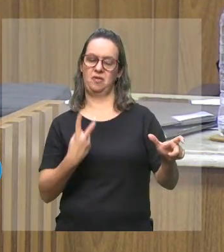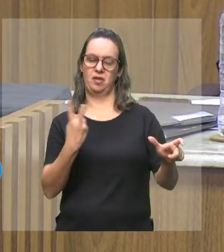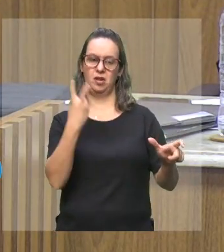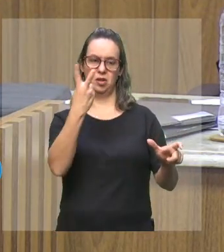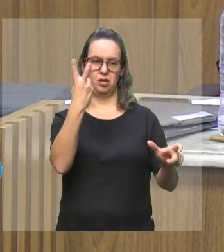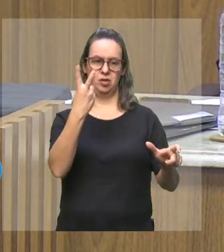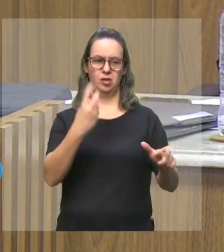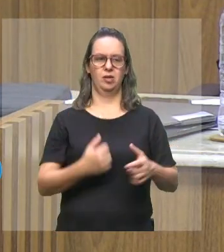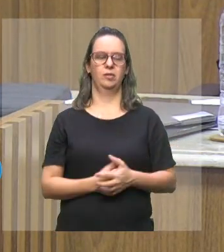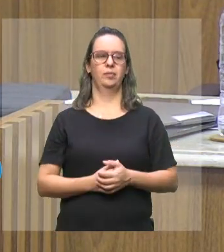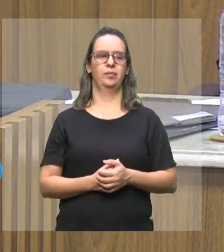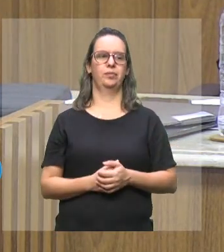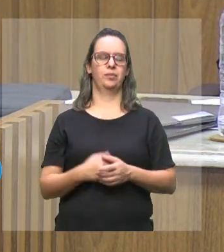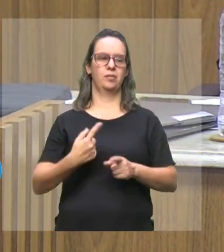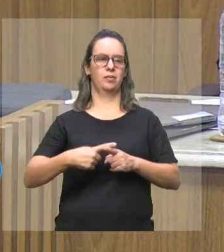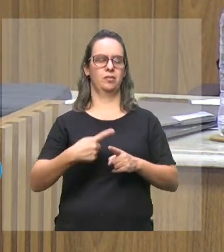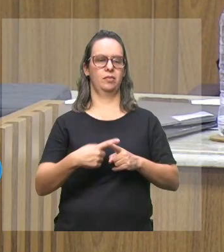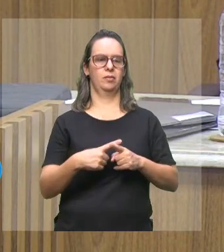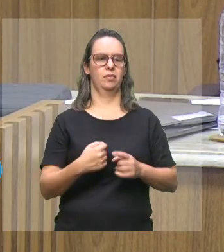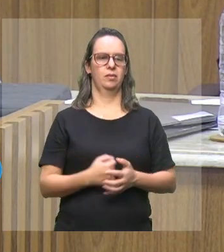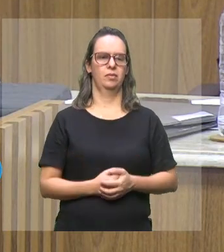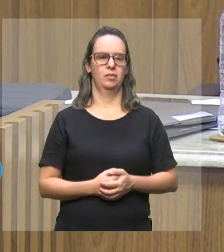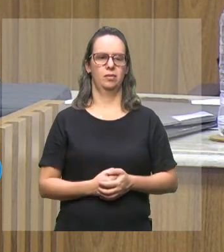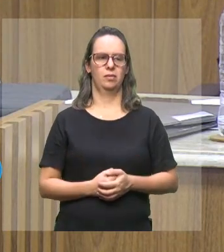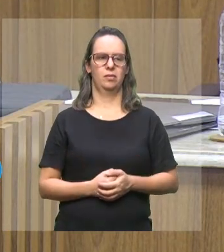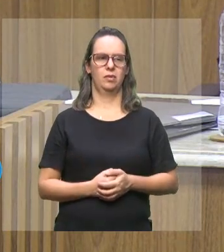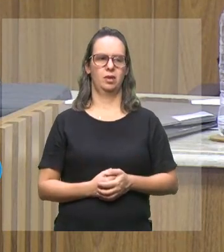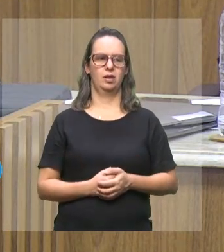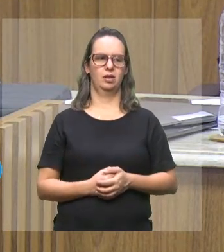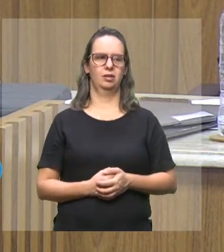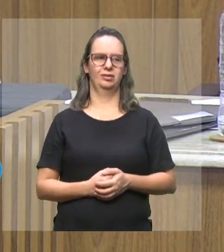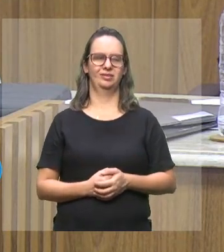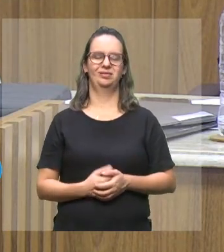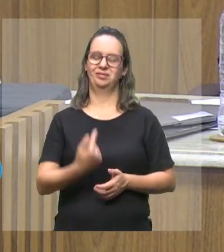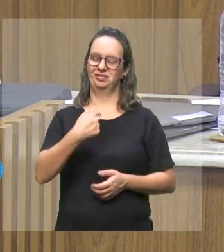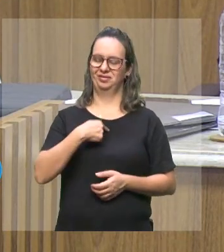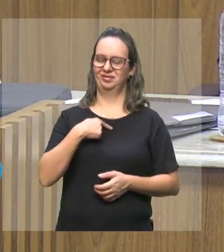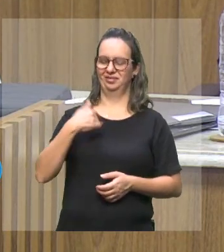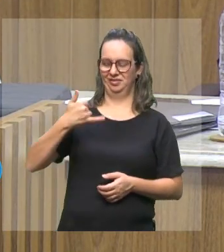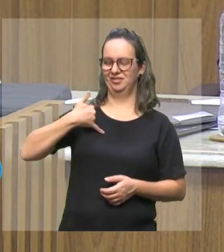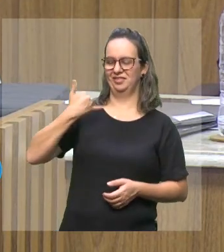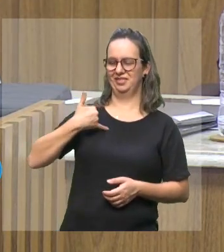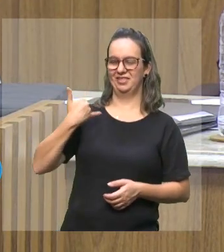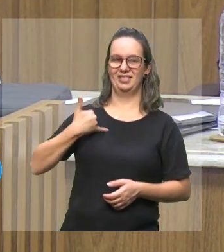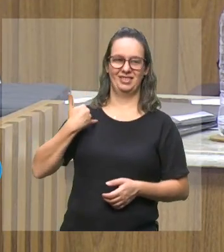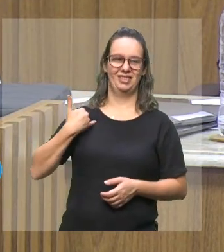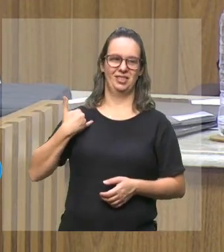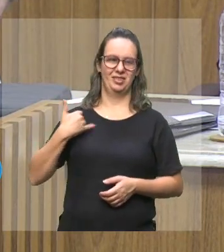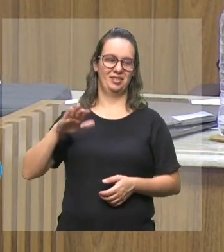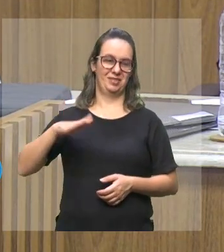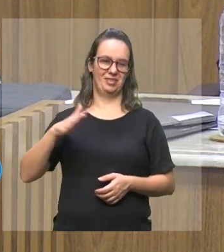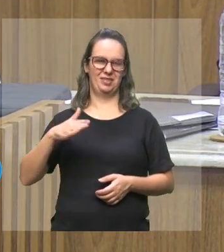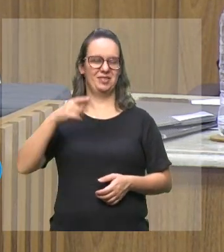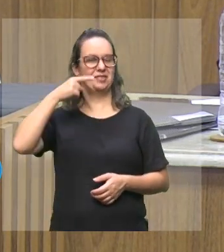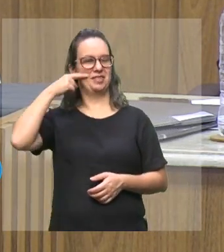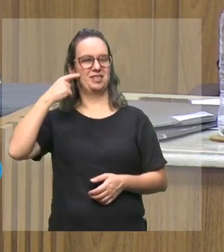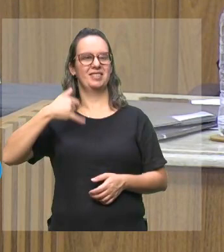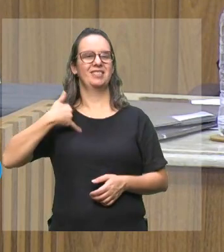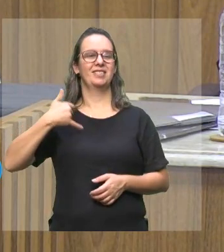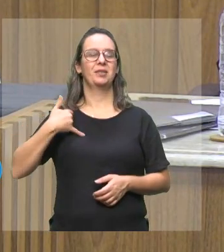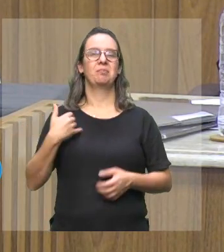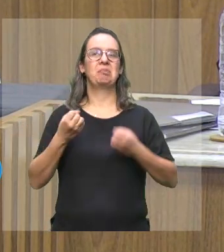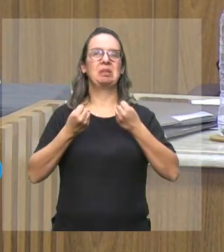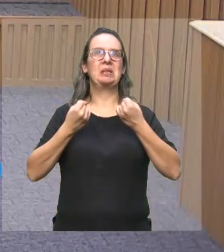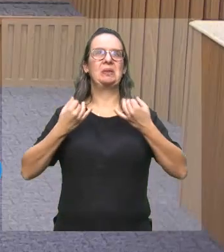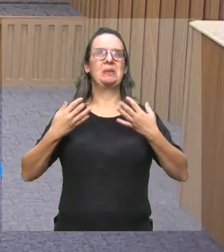o público assisense, porque eu acredito que todos aí da minha idade, o vereador Vinícius pode dizer também, que é mais ou menos a mesma faixa de idade, quantos colegas nossos da